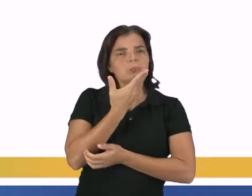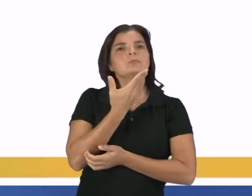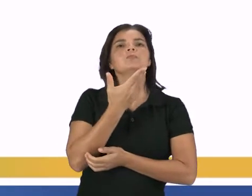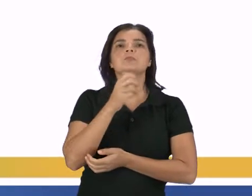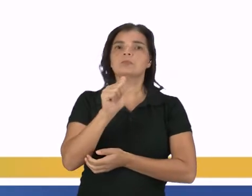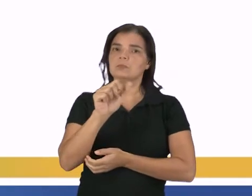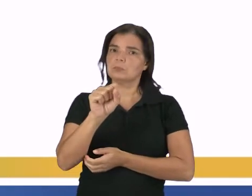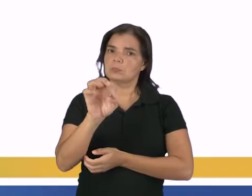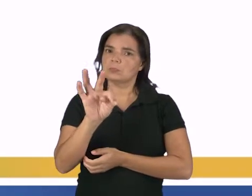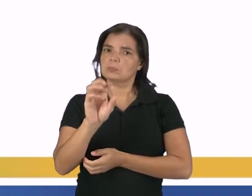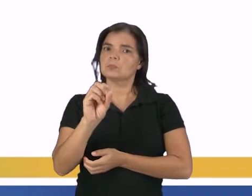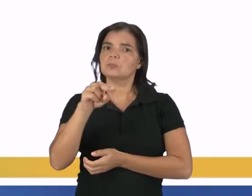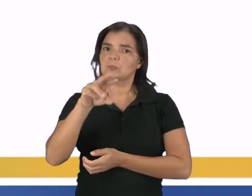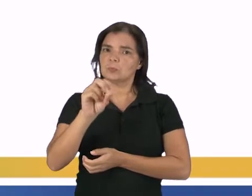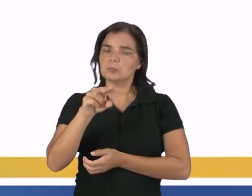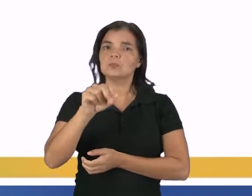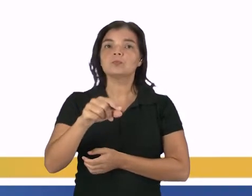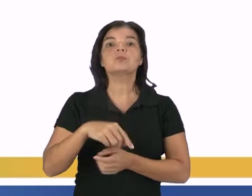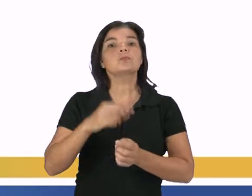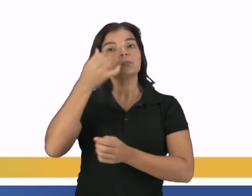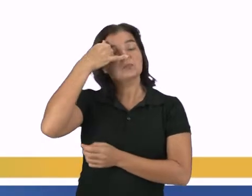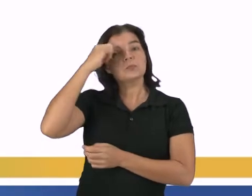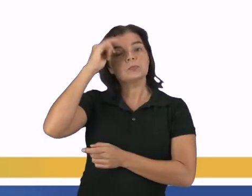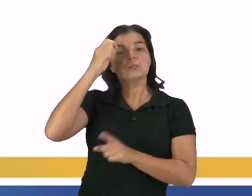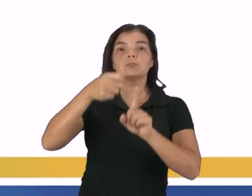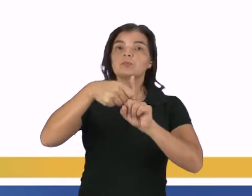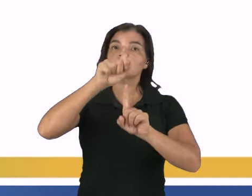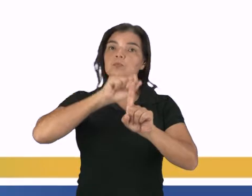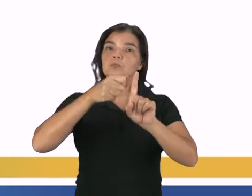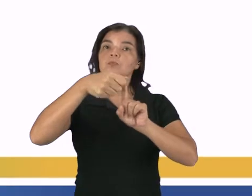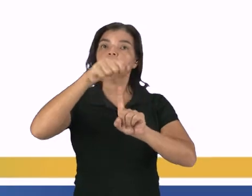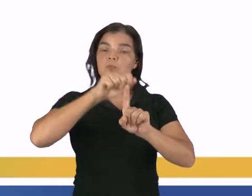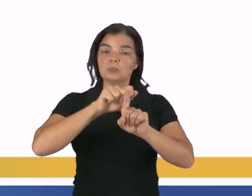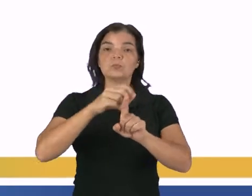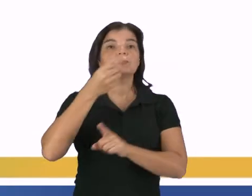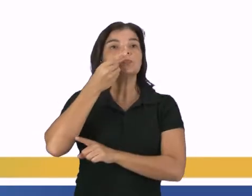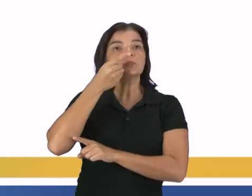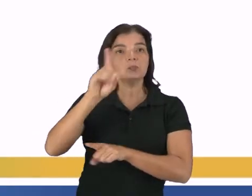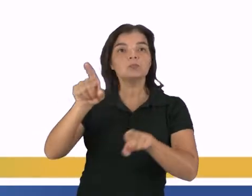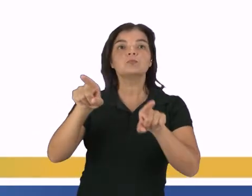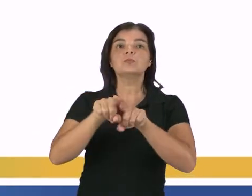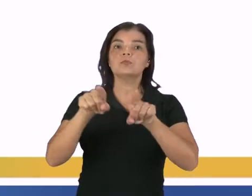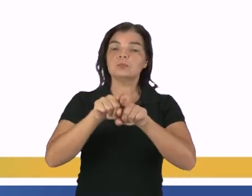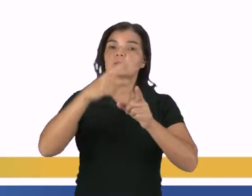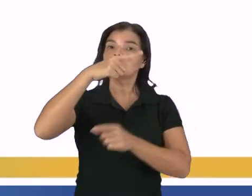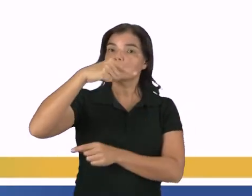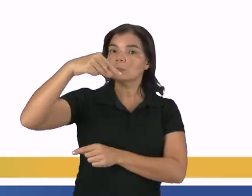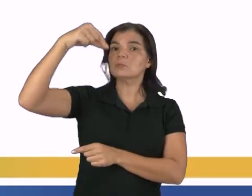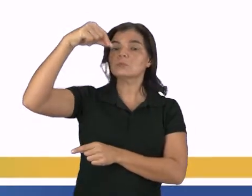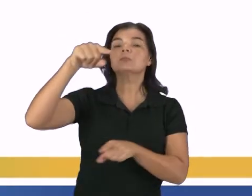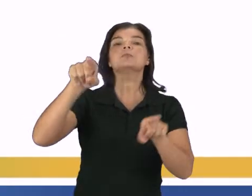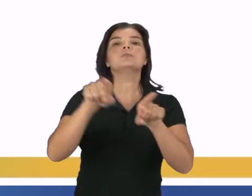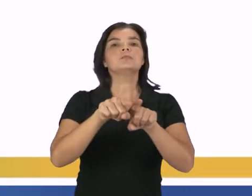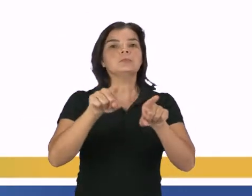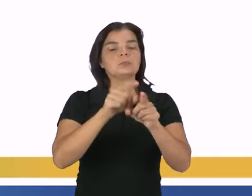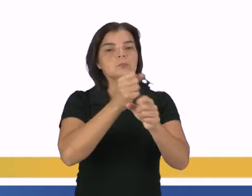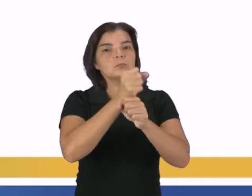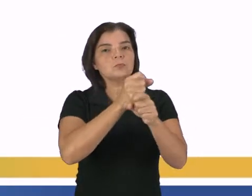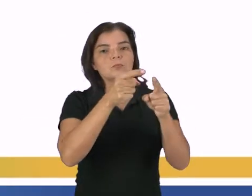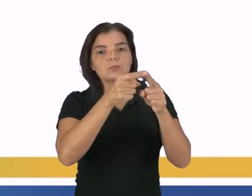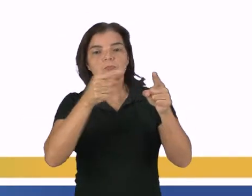criaram calendários onde podiam conhecer as datas dos eclipses e estações do ano. Tudo isso